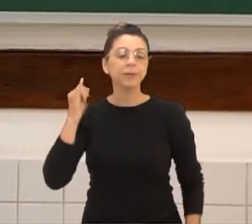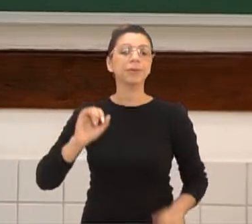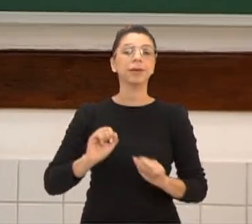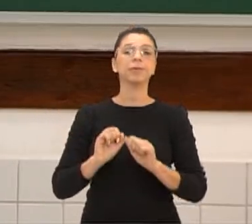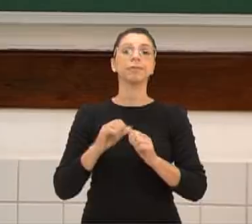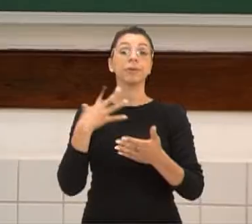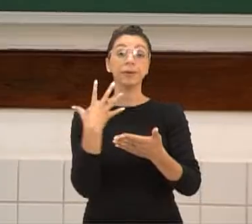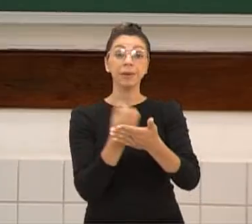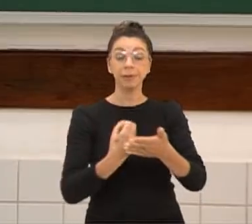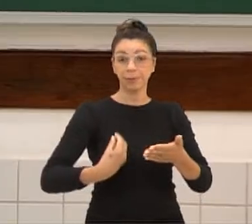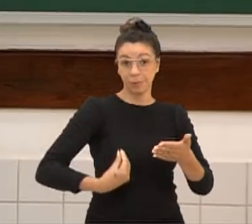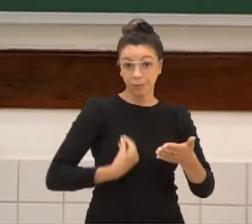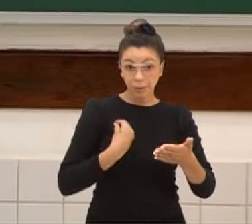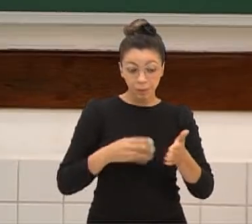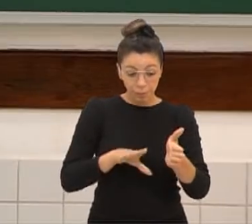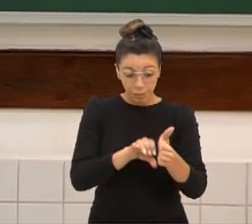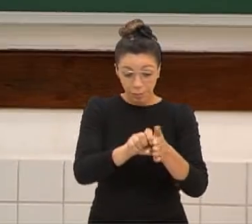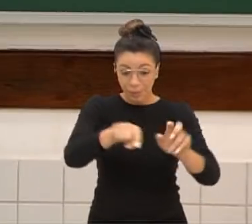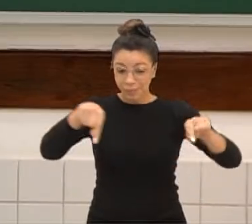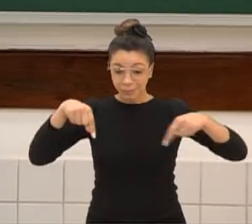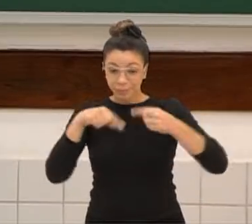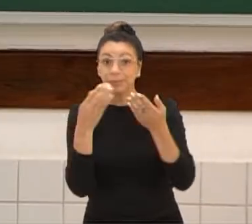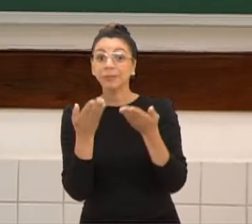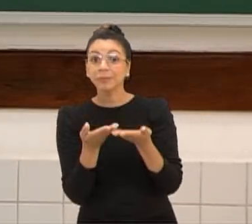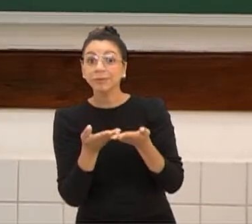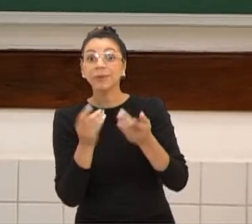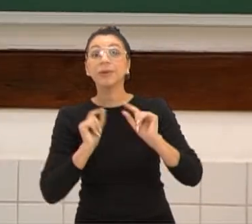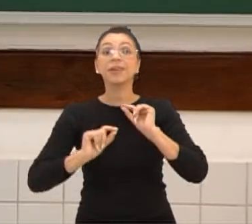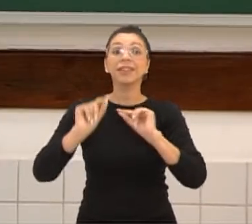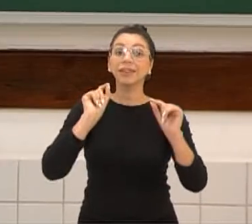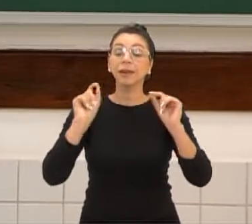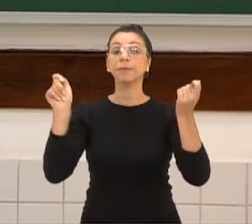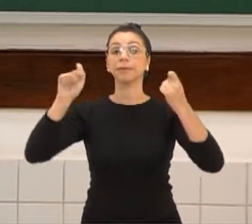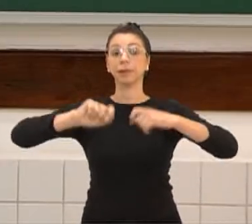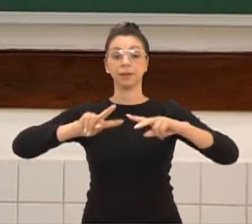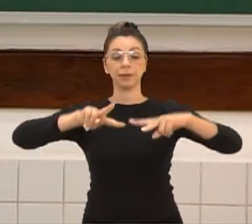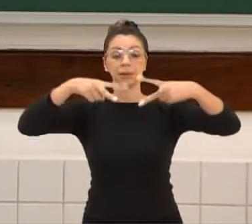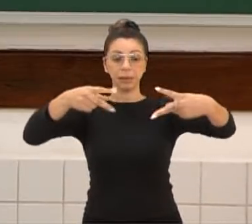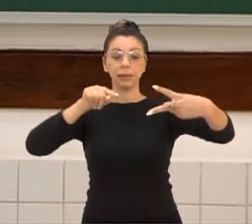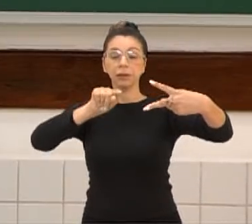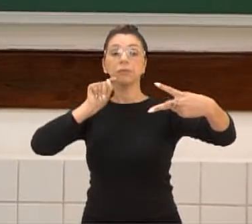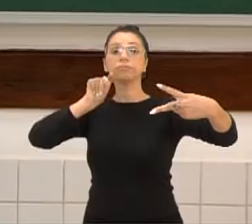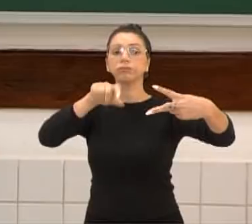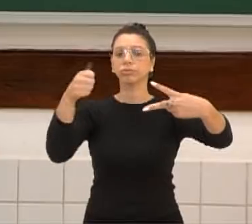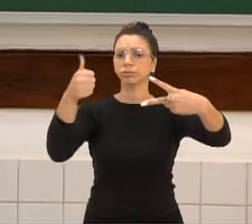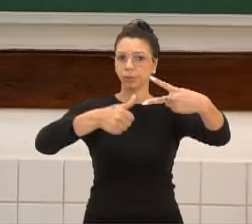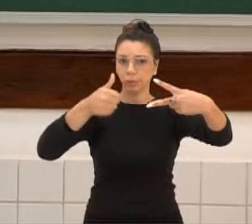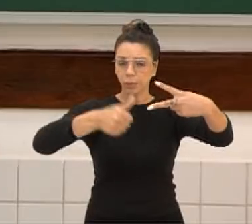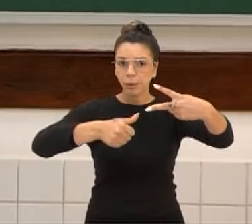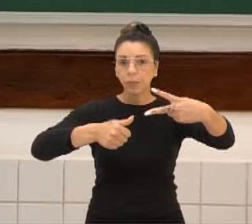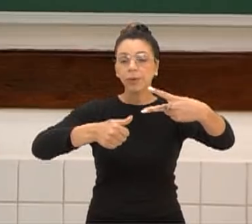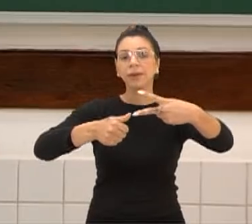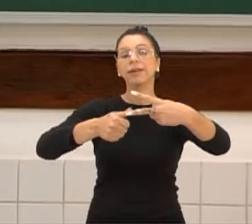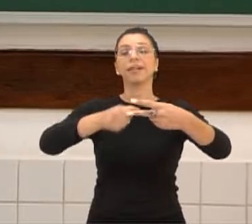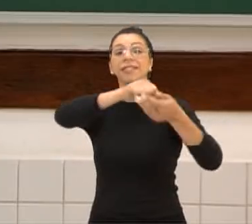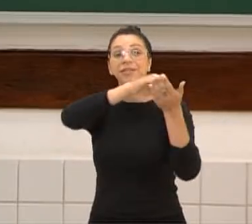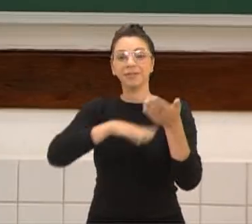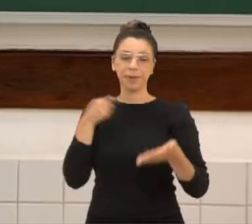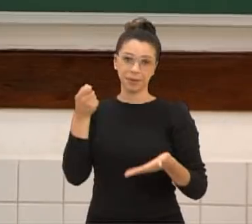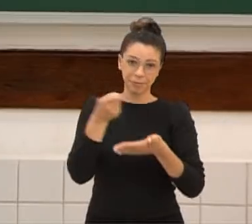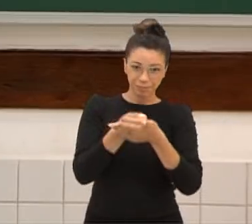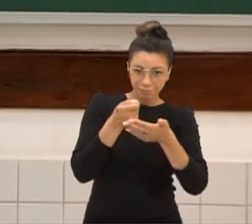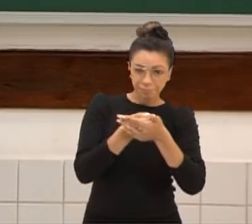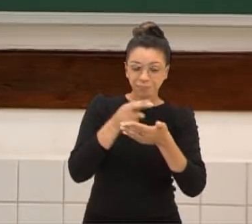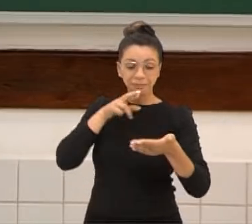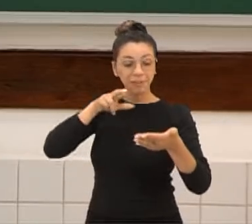frequência no Classroom, vocês têm que clicar no link número 1, atividade obrigatória, e realizar a